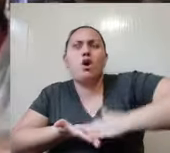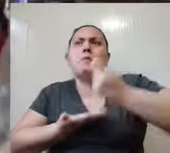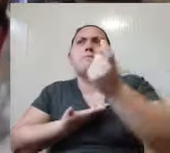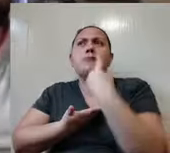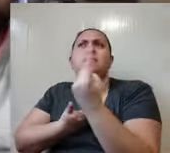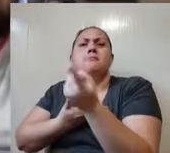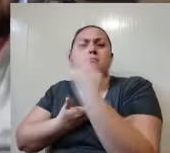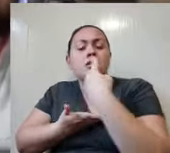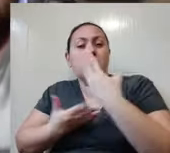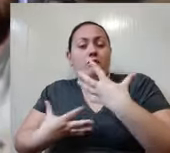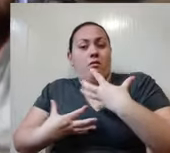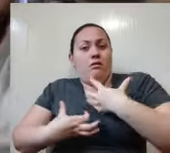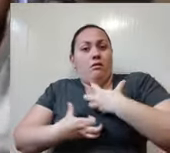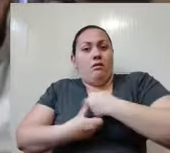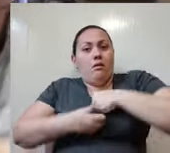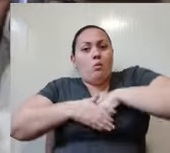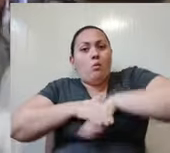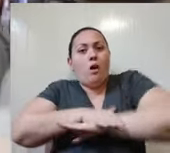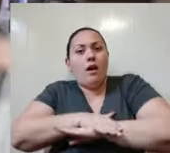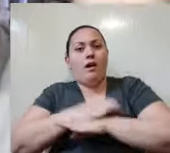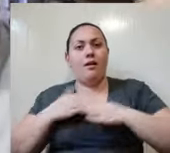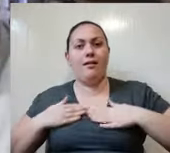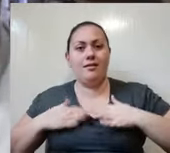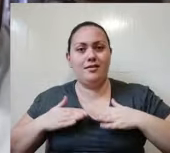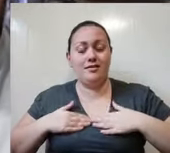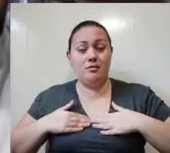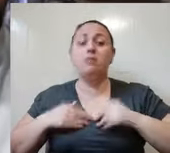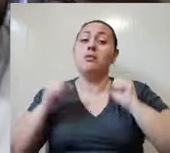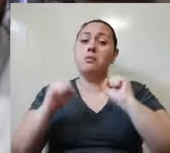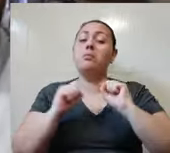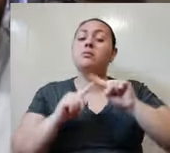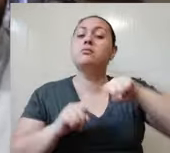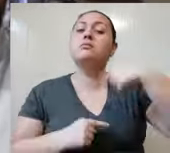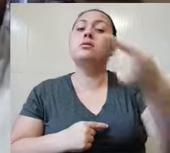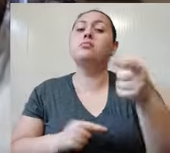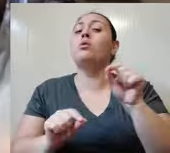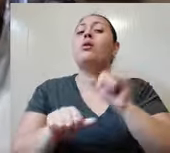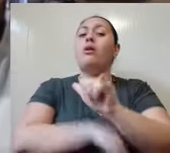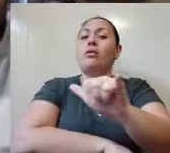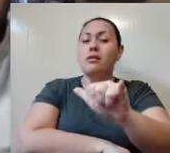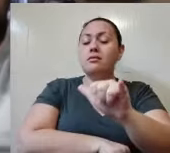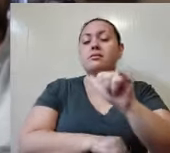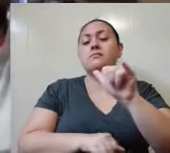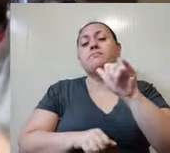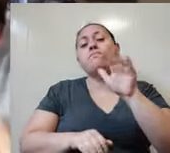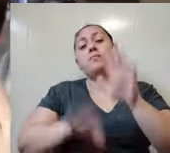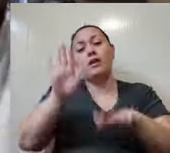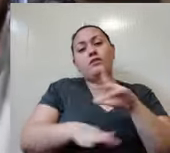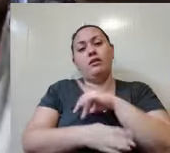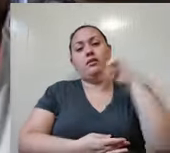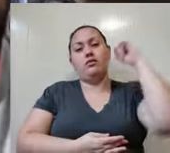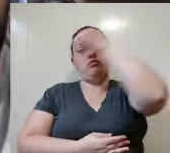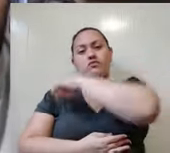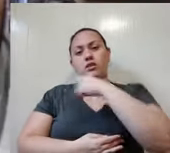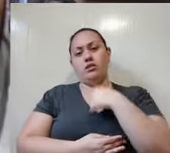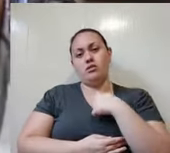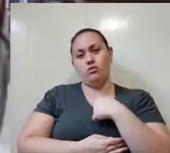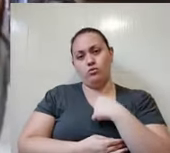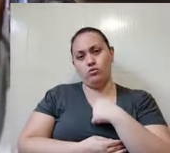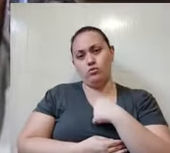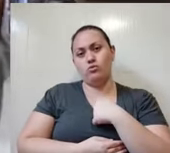vai introjetando isso. O que pode, posteriormente, acabar desenvolvendo tanto uma dificuldade de